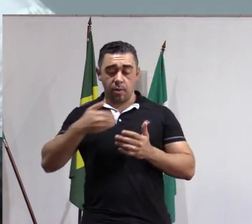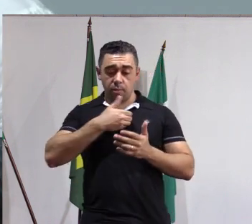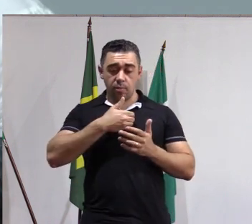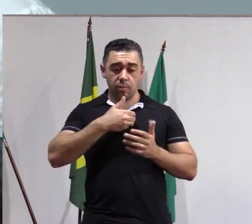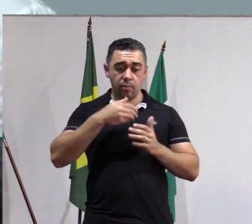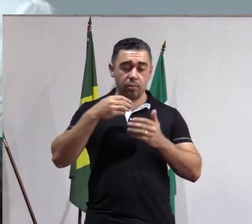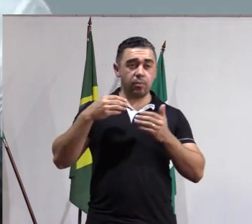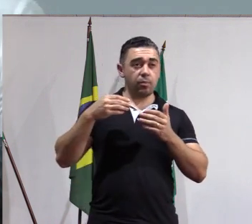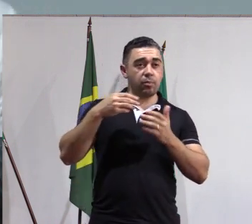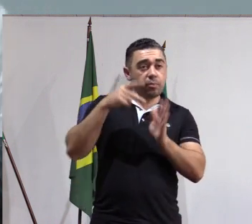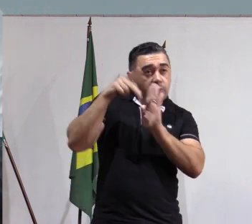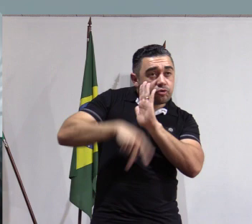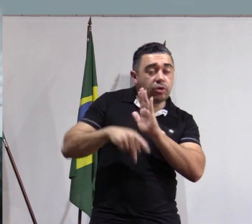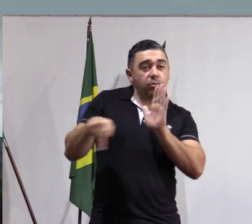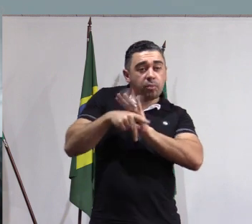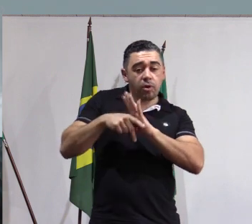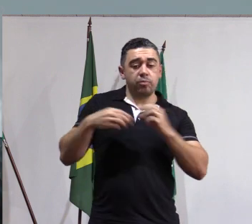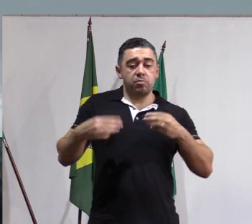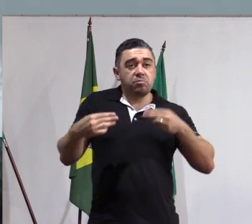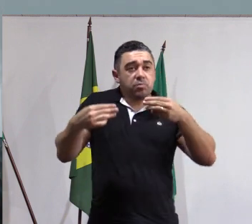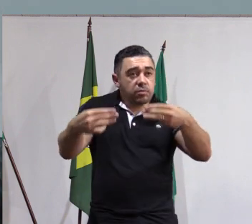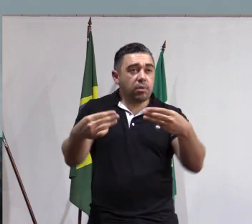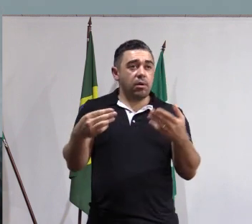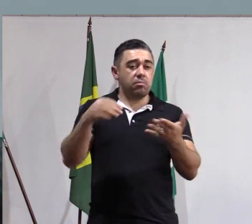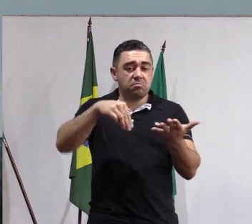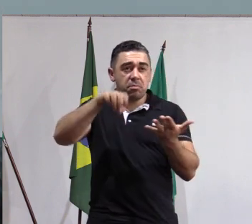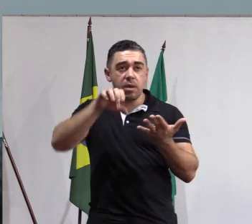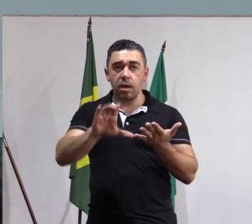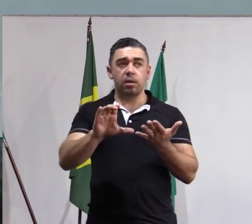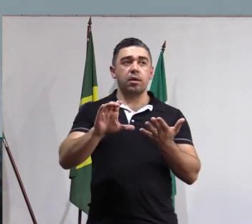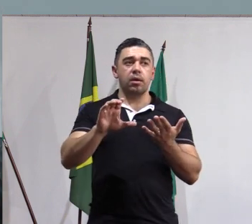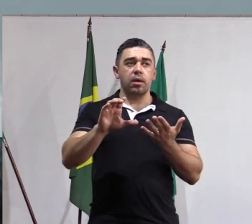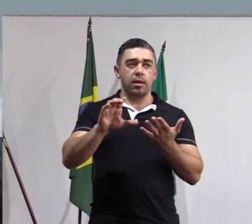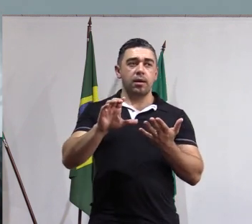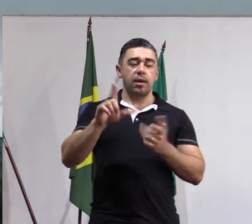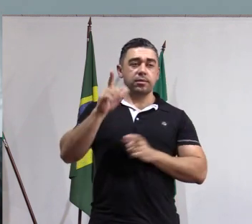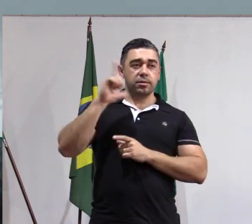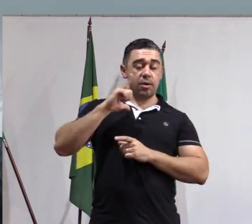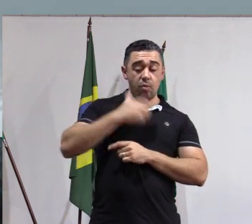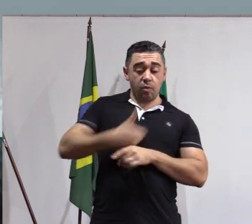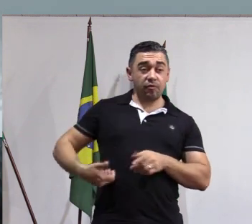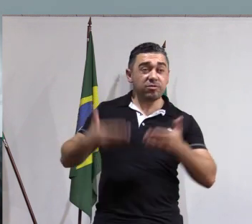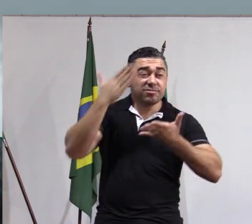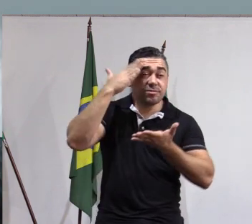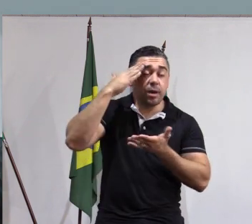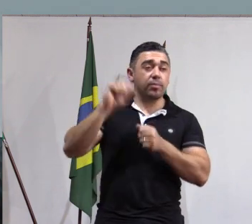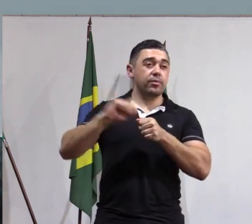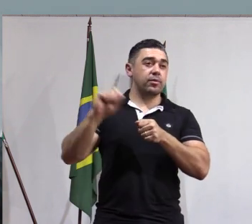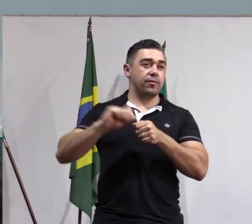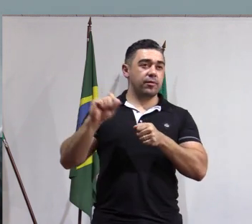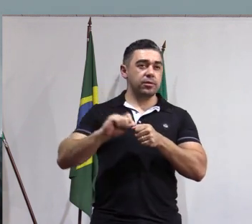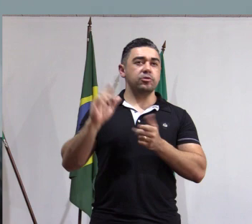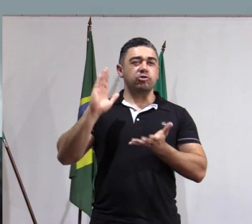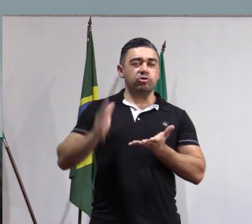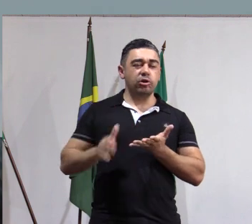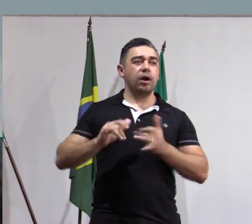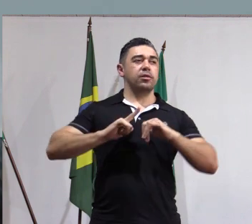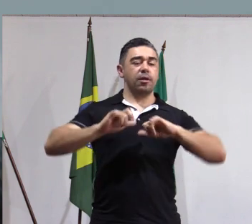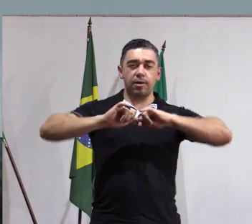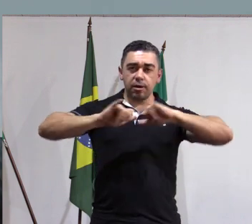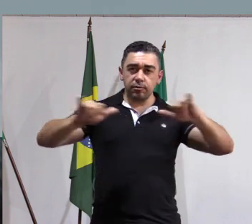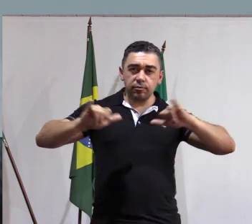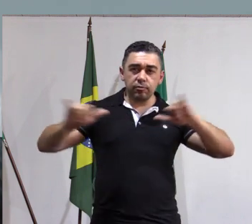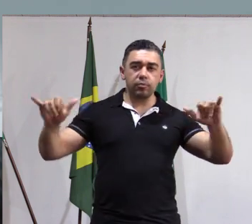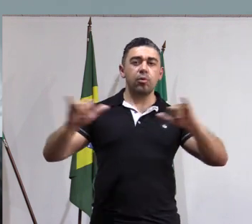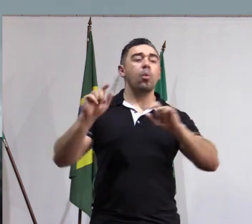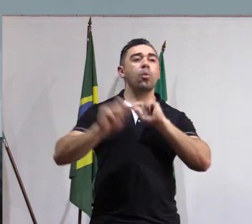Educação. É um projeto de um governo que tem muita ciência do que está fazendo e que já declarou completa